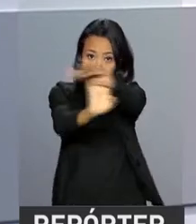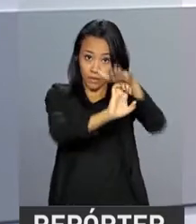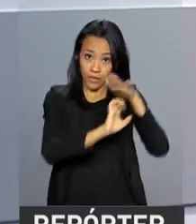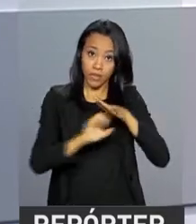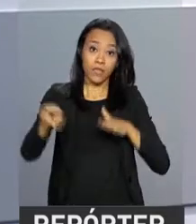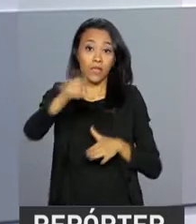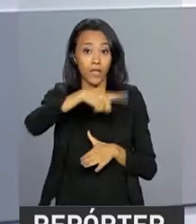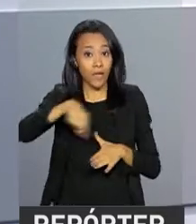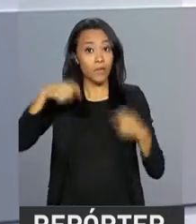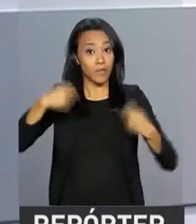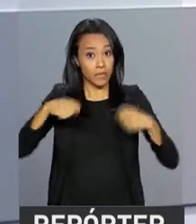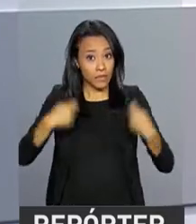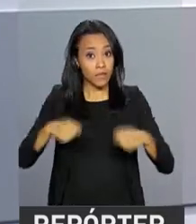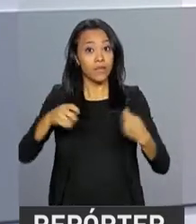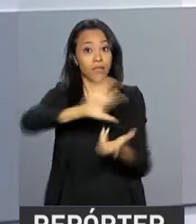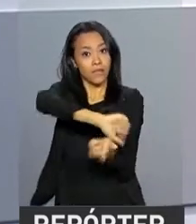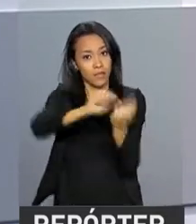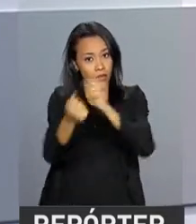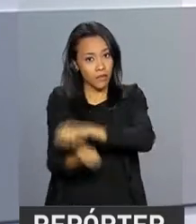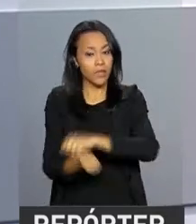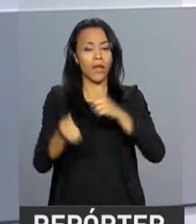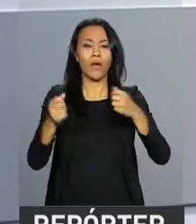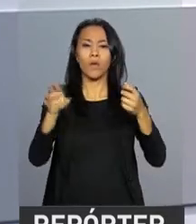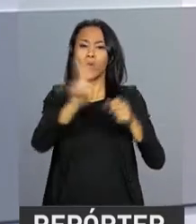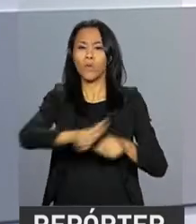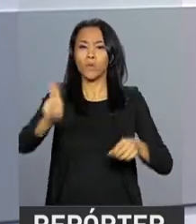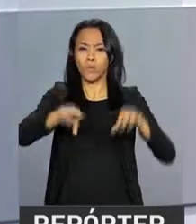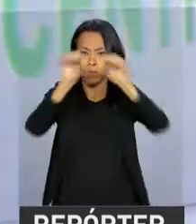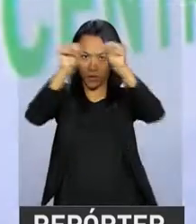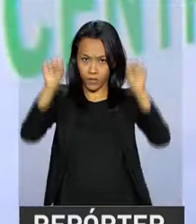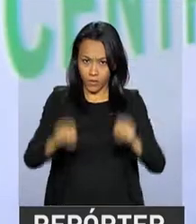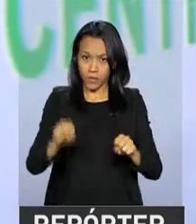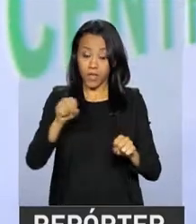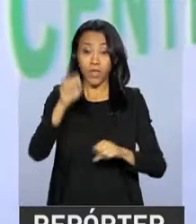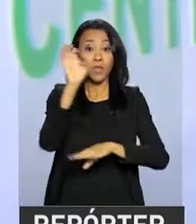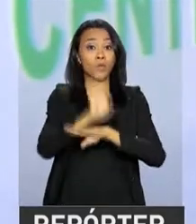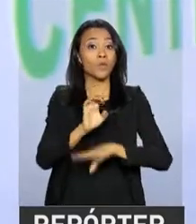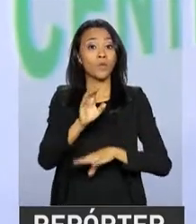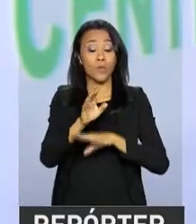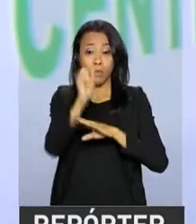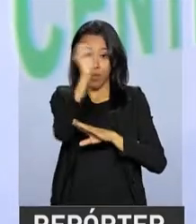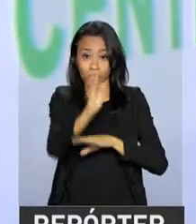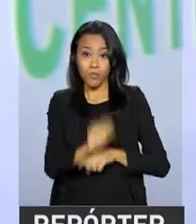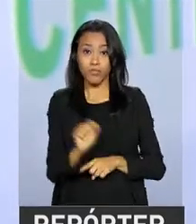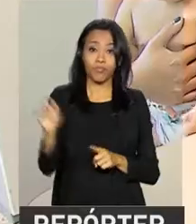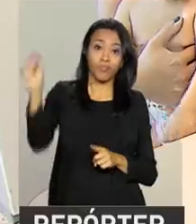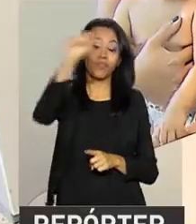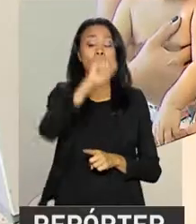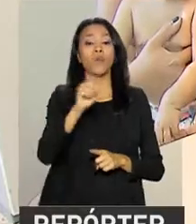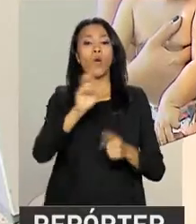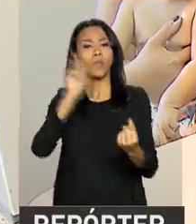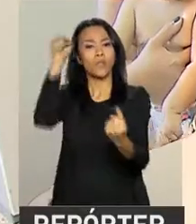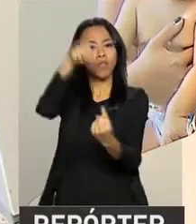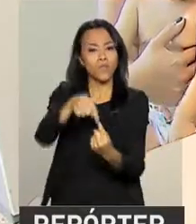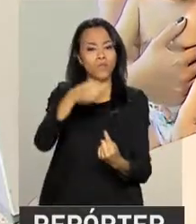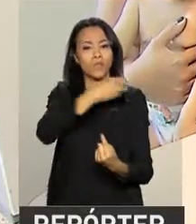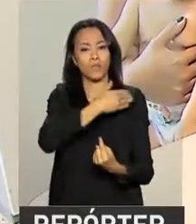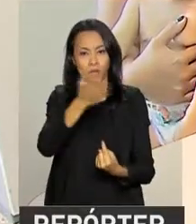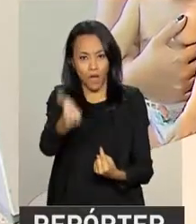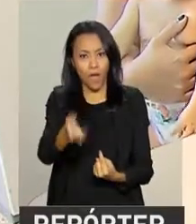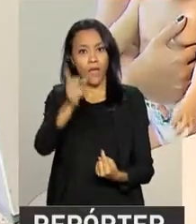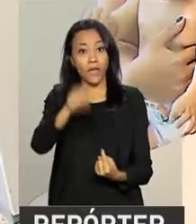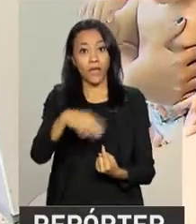informatizar unidades básicas de saúde em todo o país a meta do ministério é que todas as 42 mil unidades